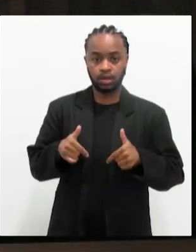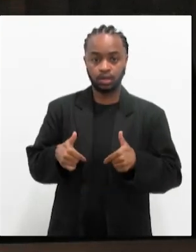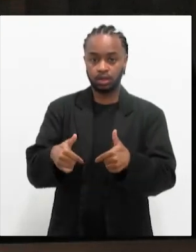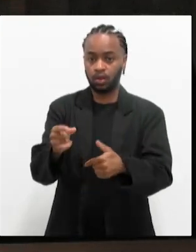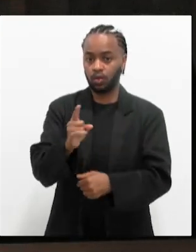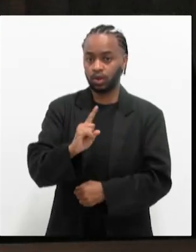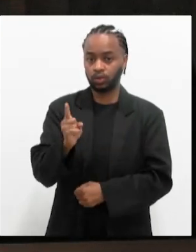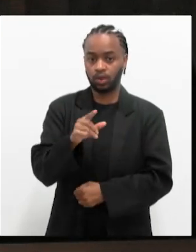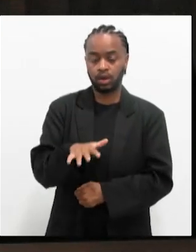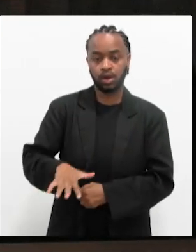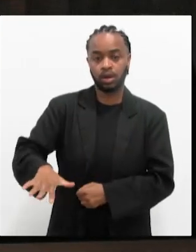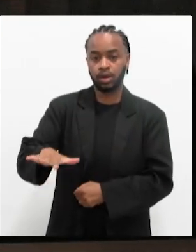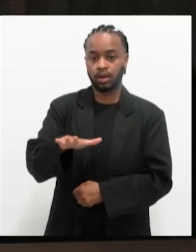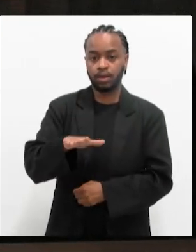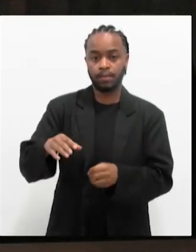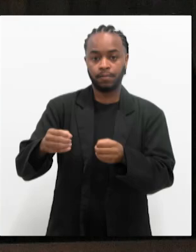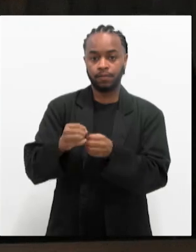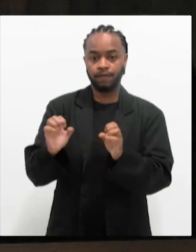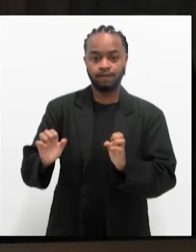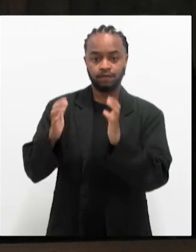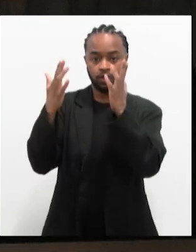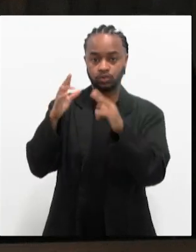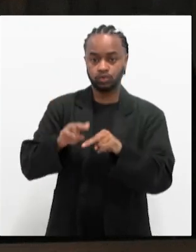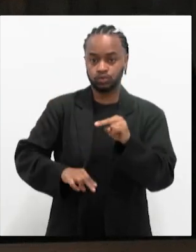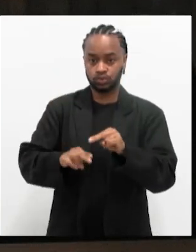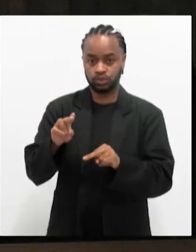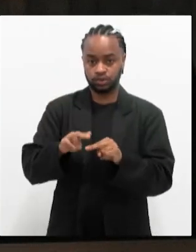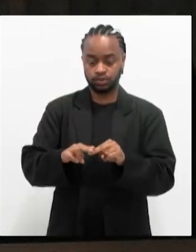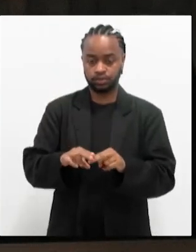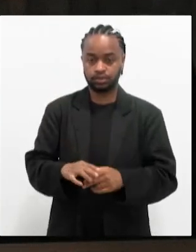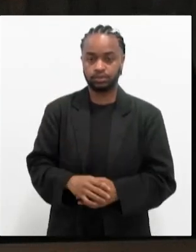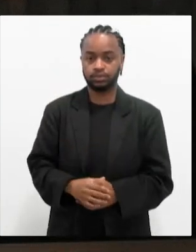atuaram na região onde a festa junina acontecia.